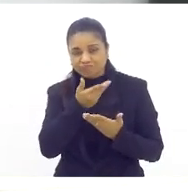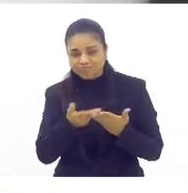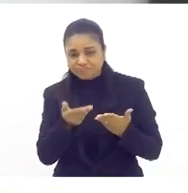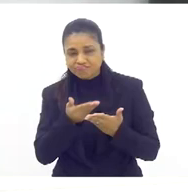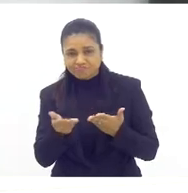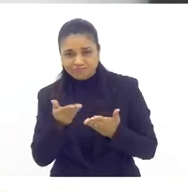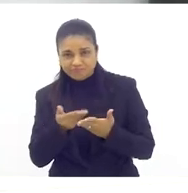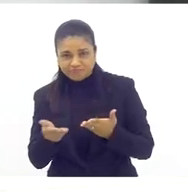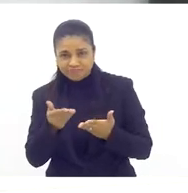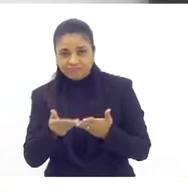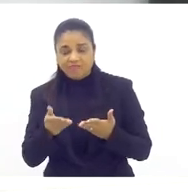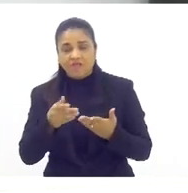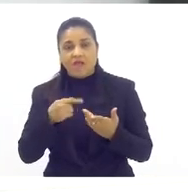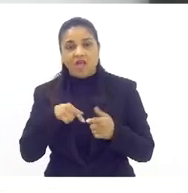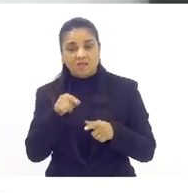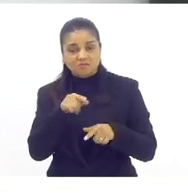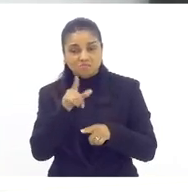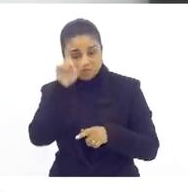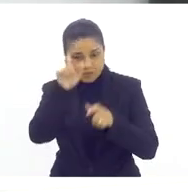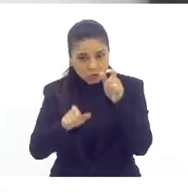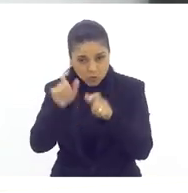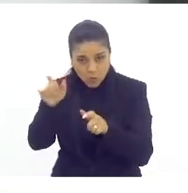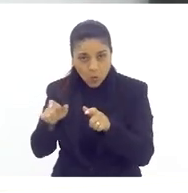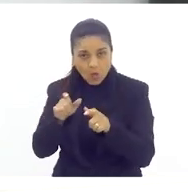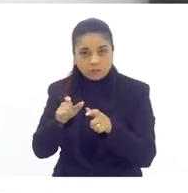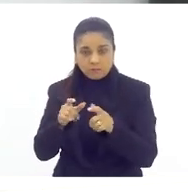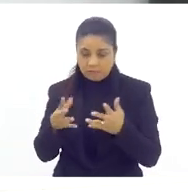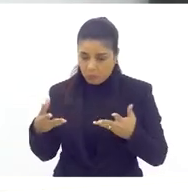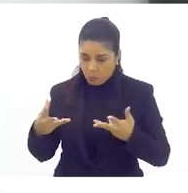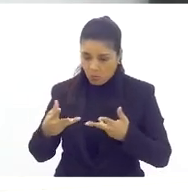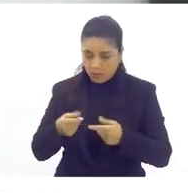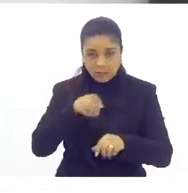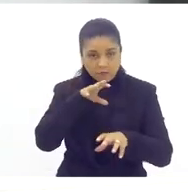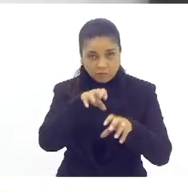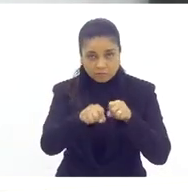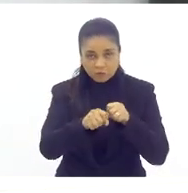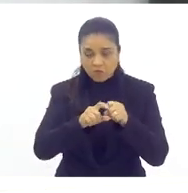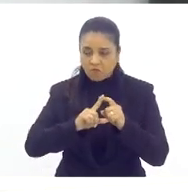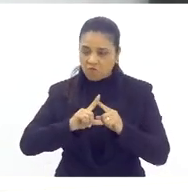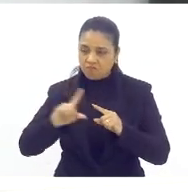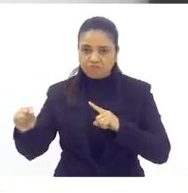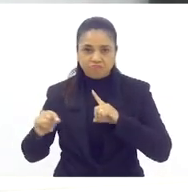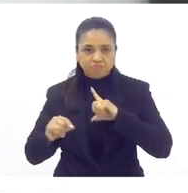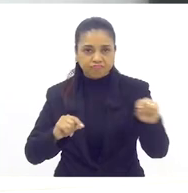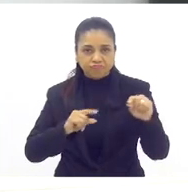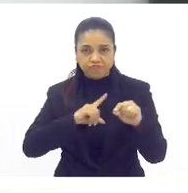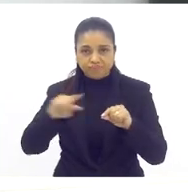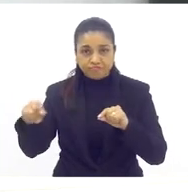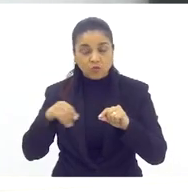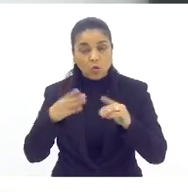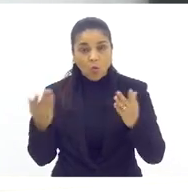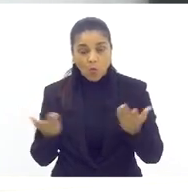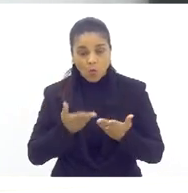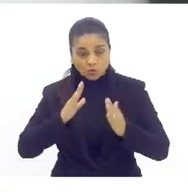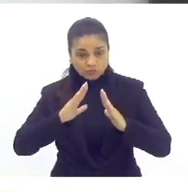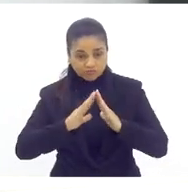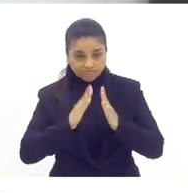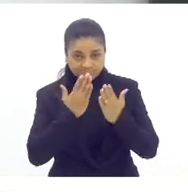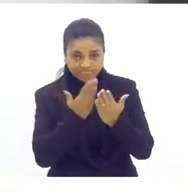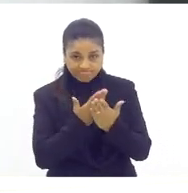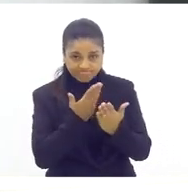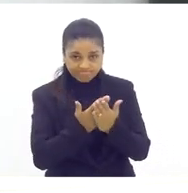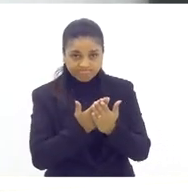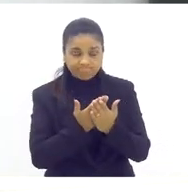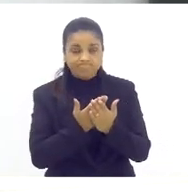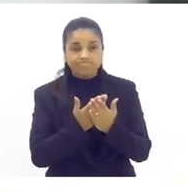afasta pessoas competentes né Hoje os gestores que estão à frente das escolas são muito competentes mas